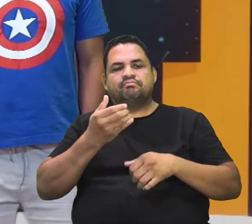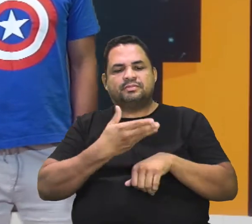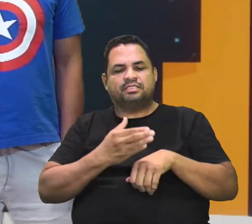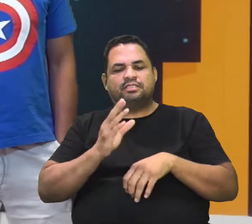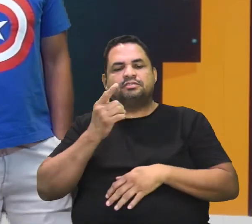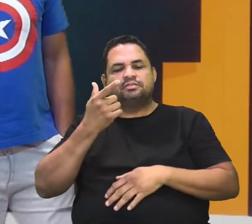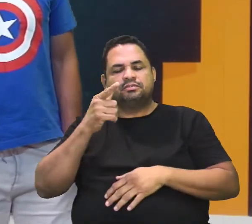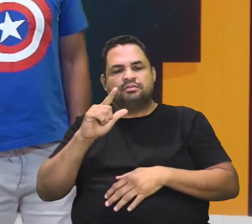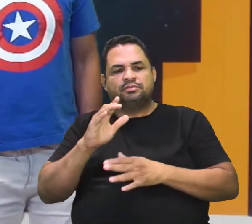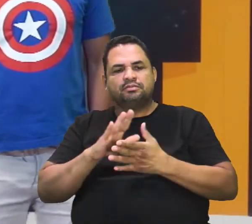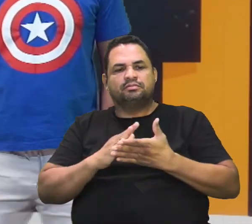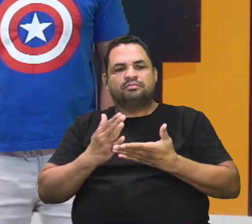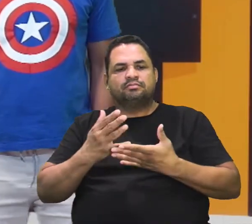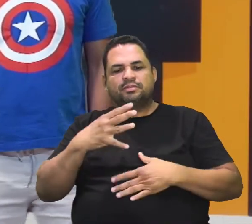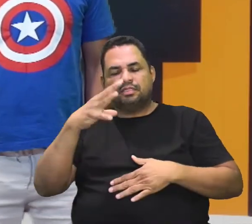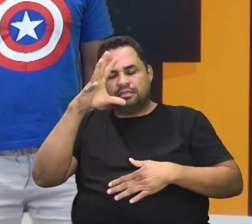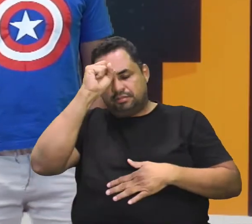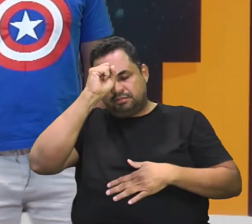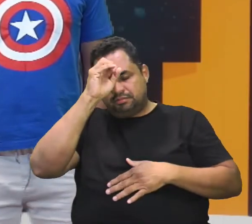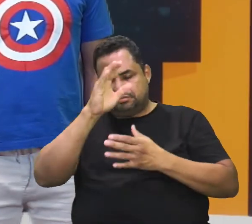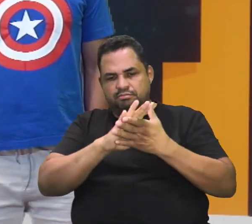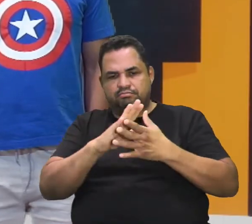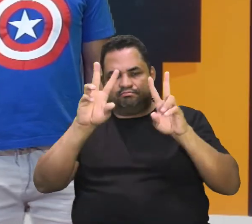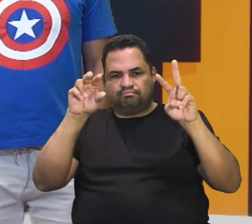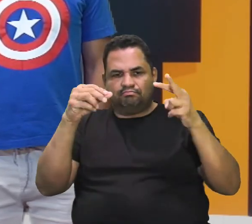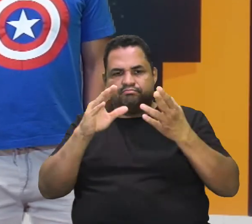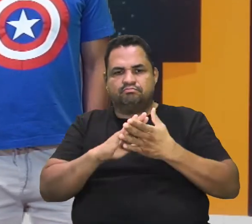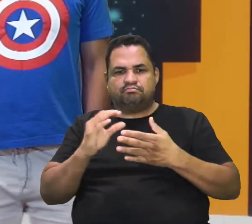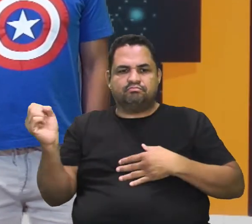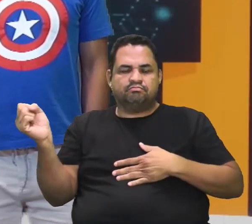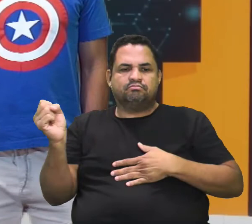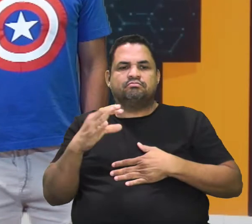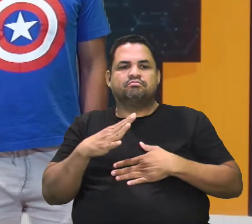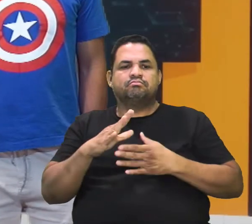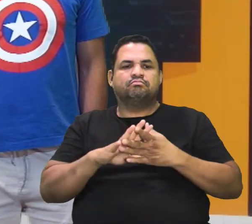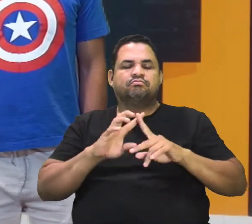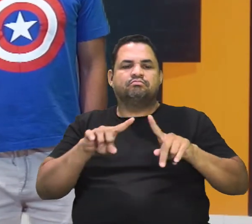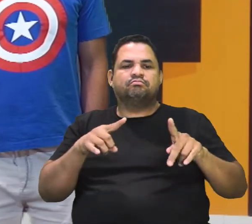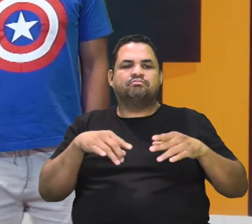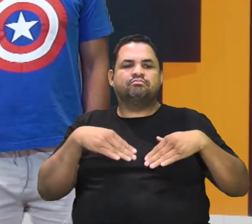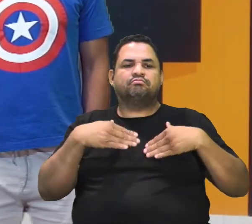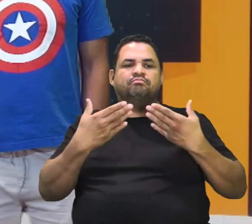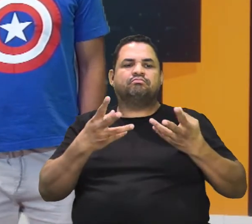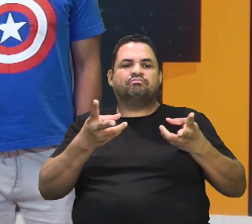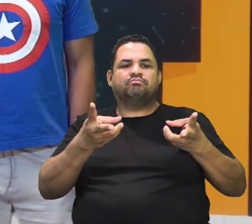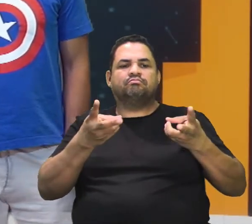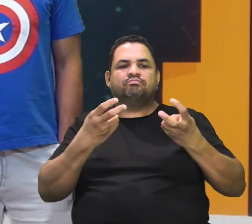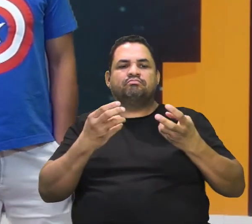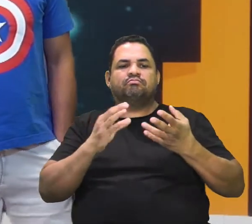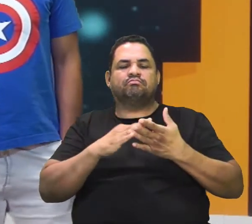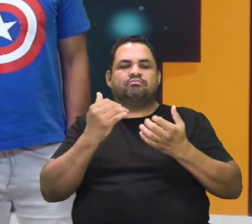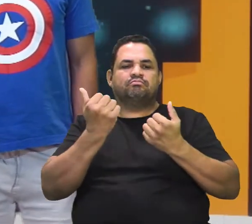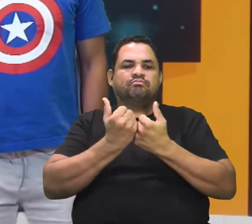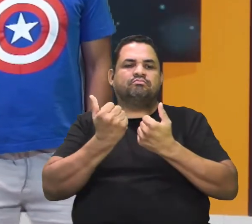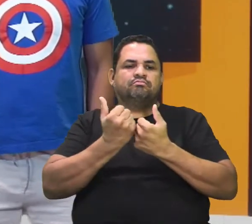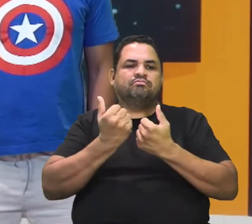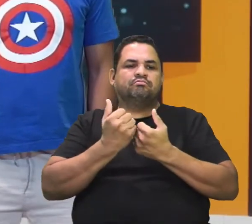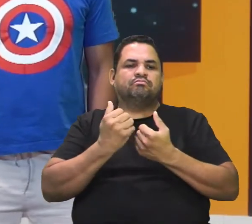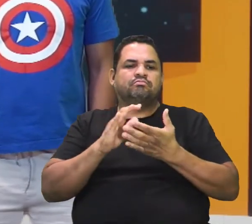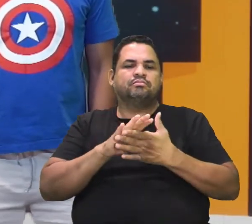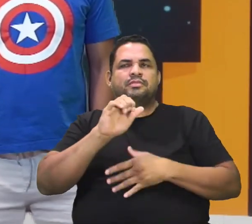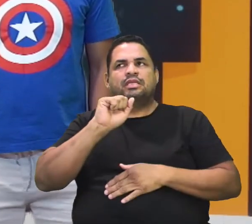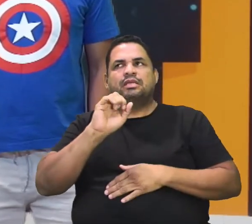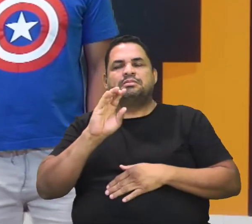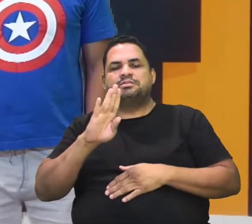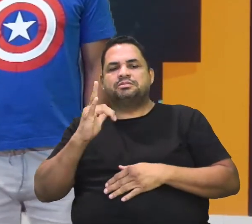menos essas para ir internalizando esse assunto, tá? É um assunto novo mesmo. Mas aí, quando a gente percebe que é só substituir ali, que o